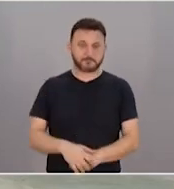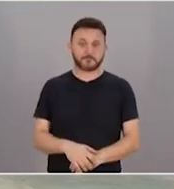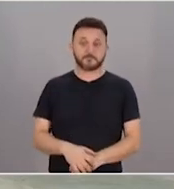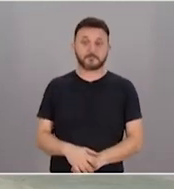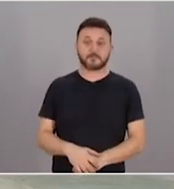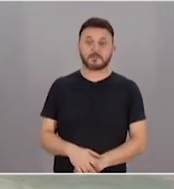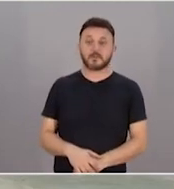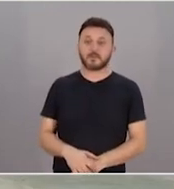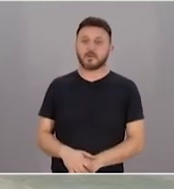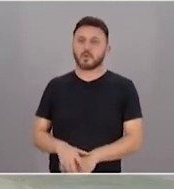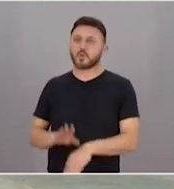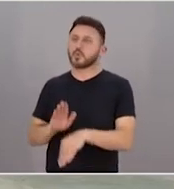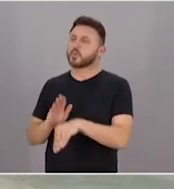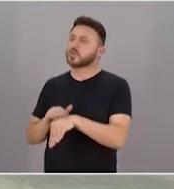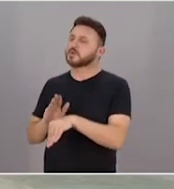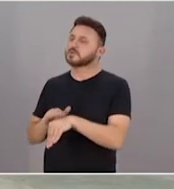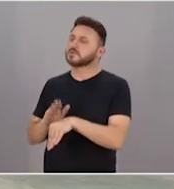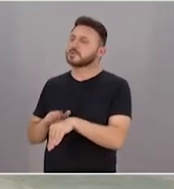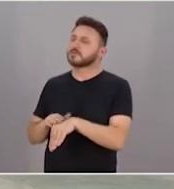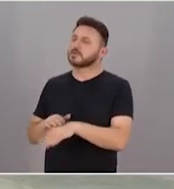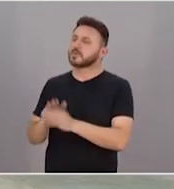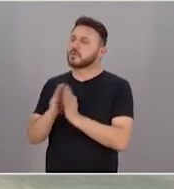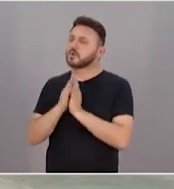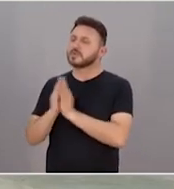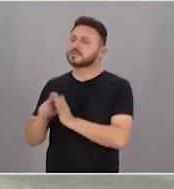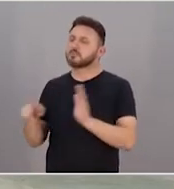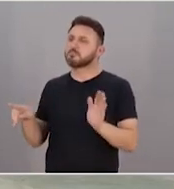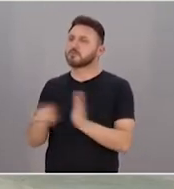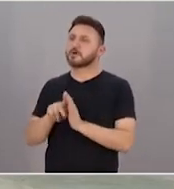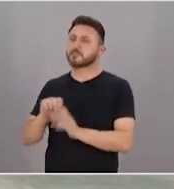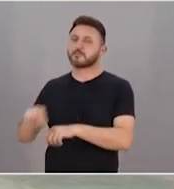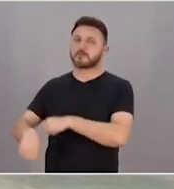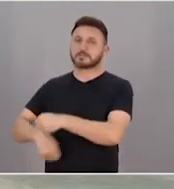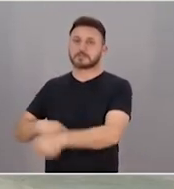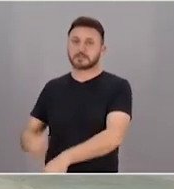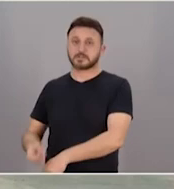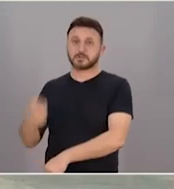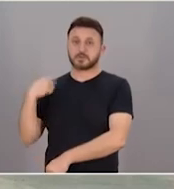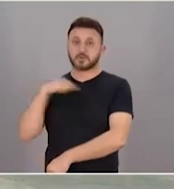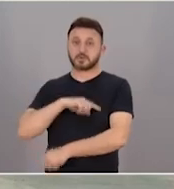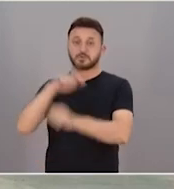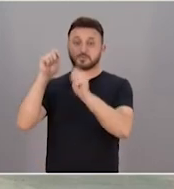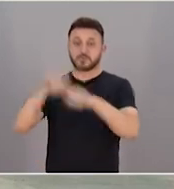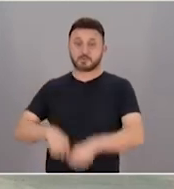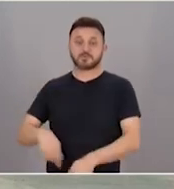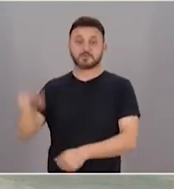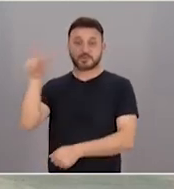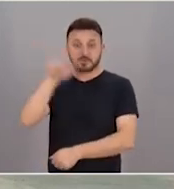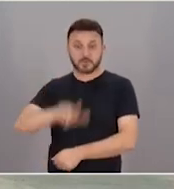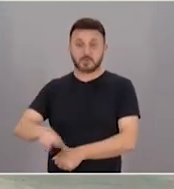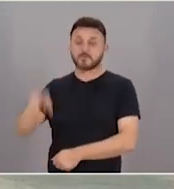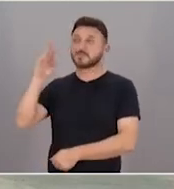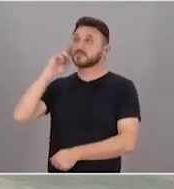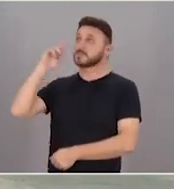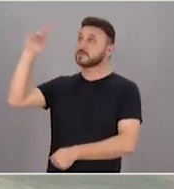Inspirado no conhecimento de oração franciscana, podemos repetir: